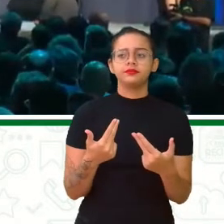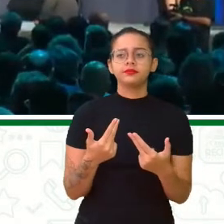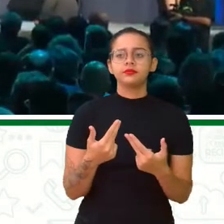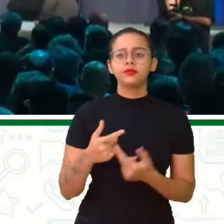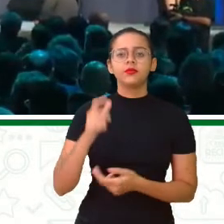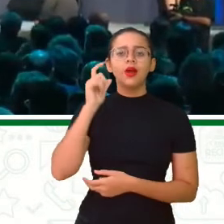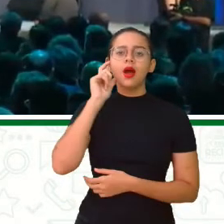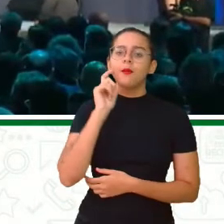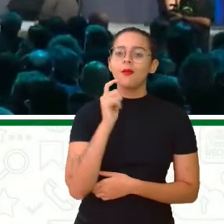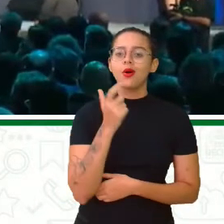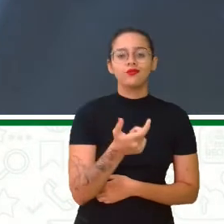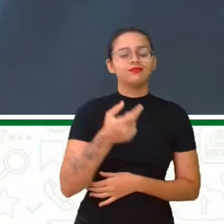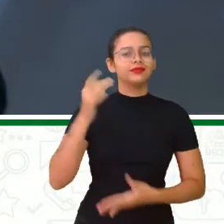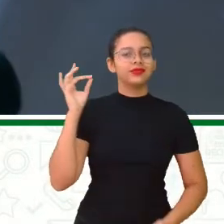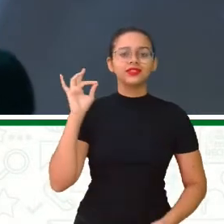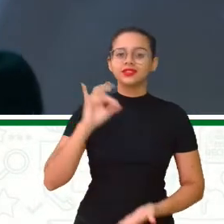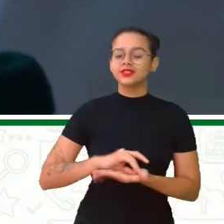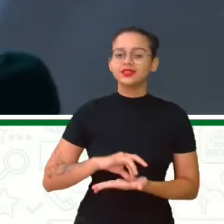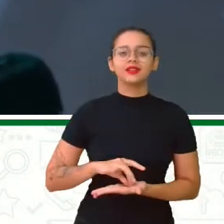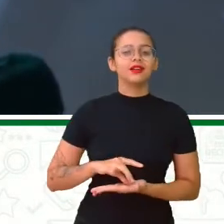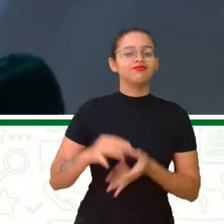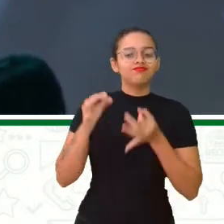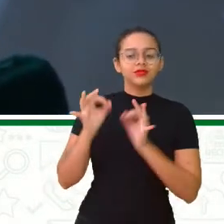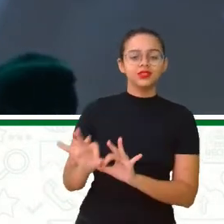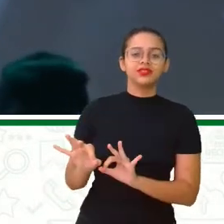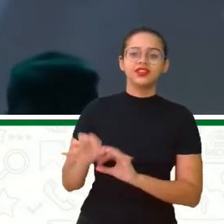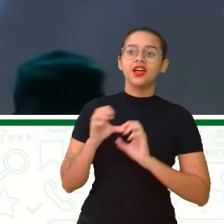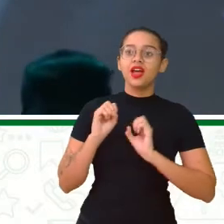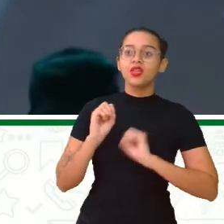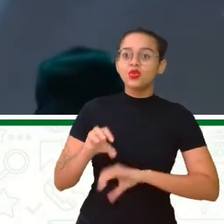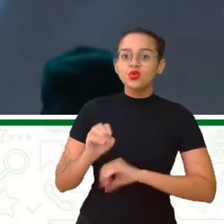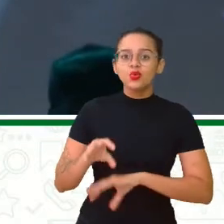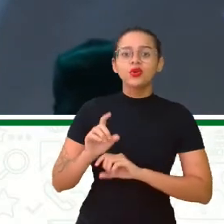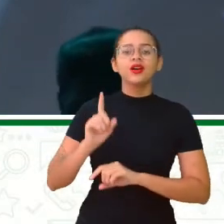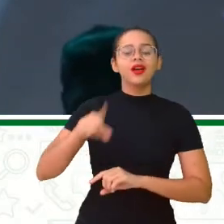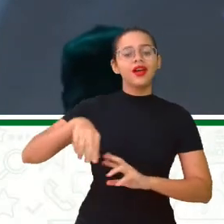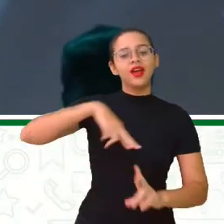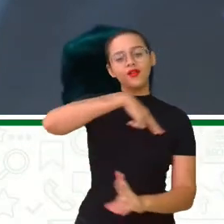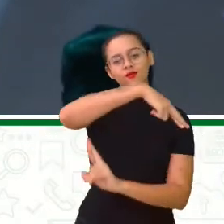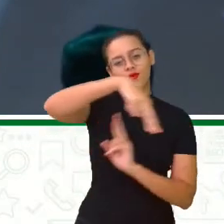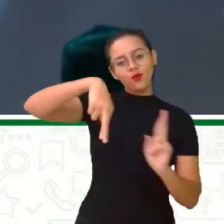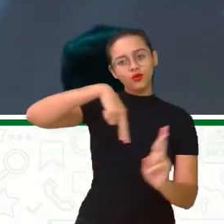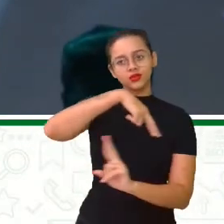Paulo Freire tem razão. A educação é revolucionária.